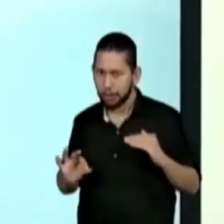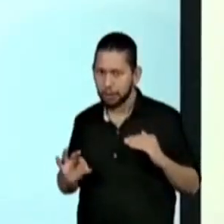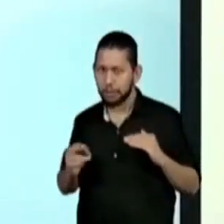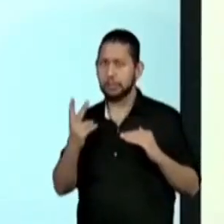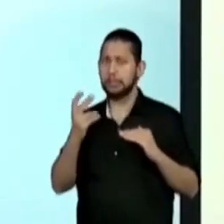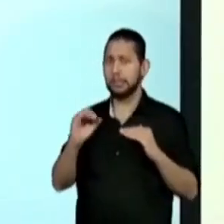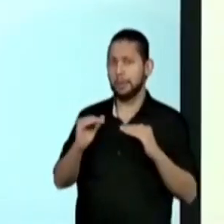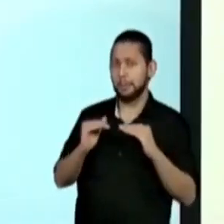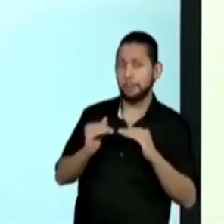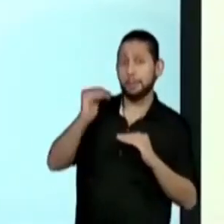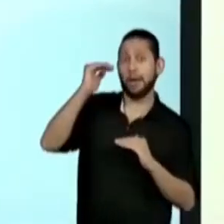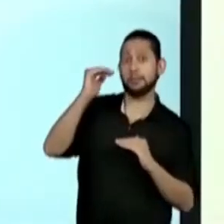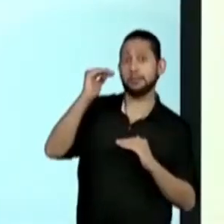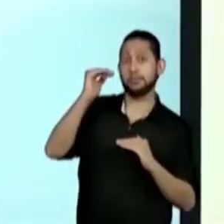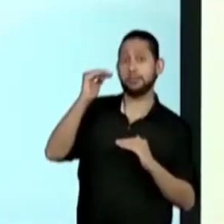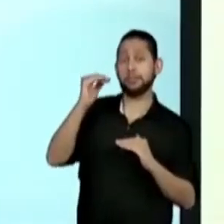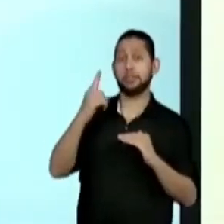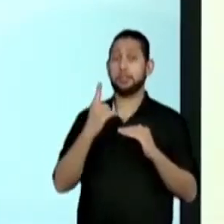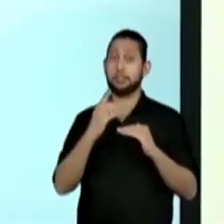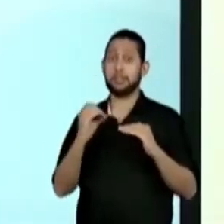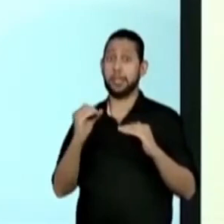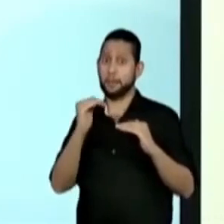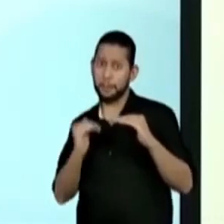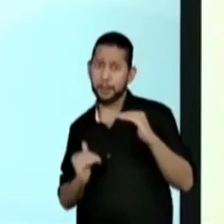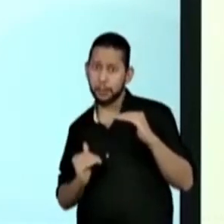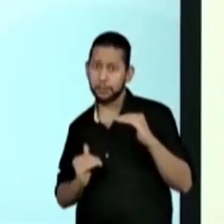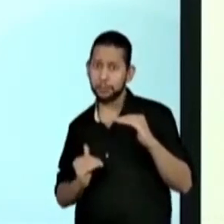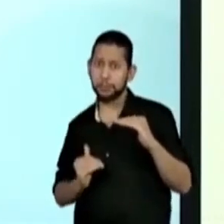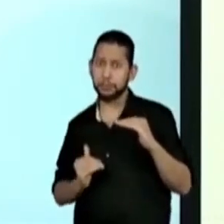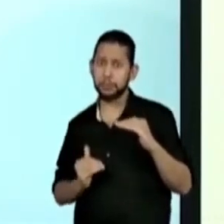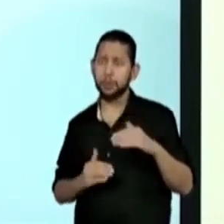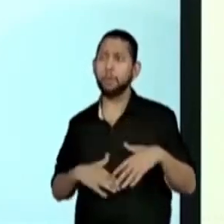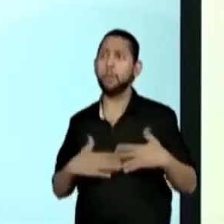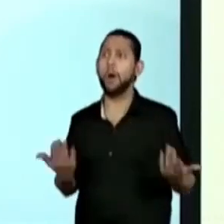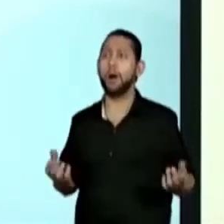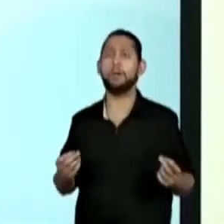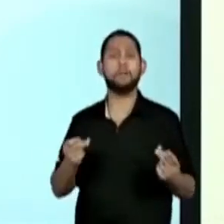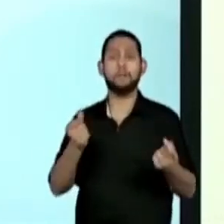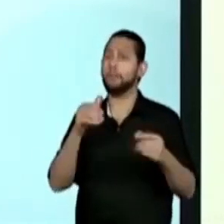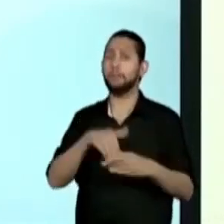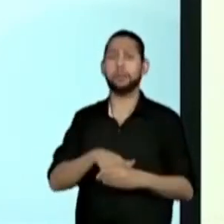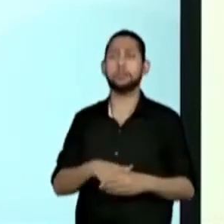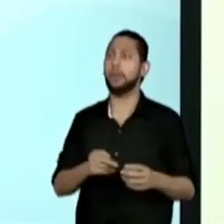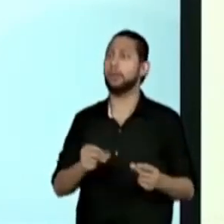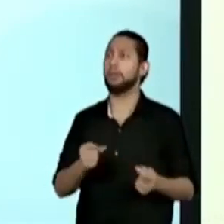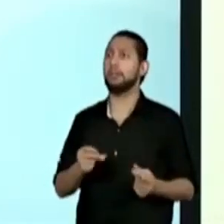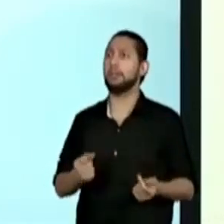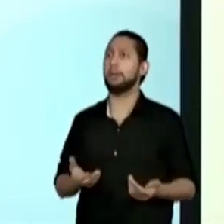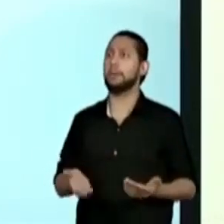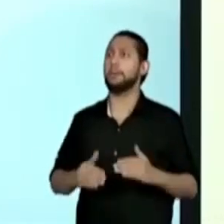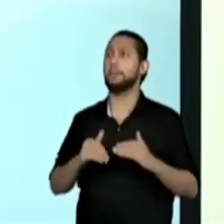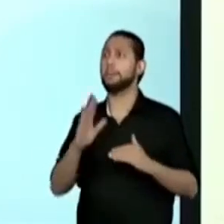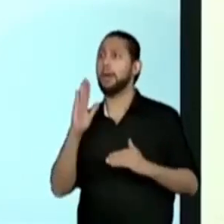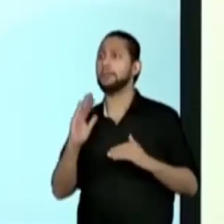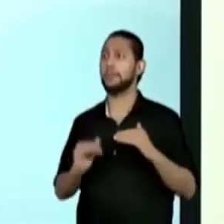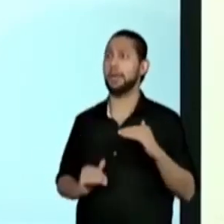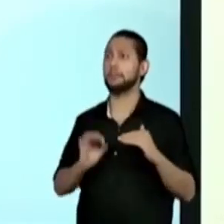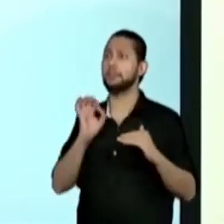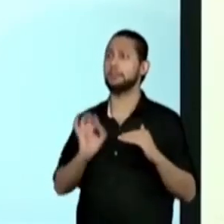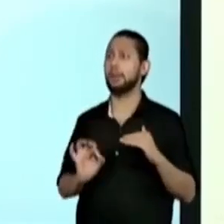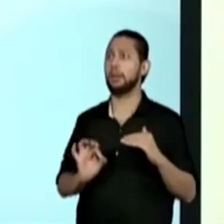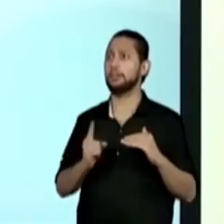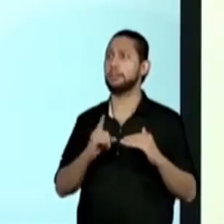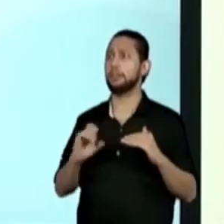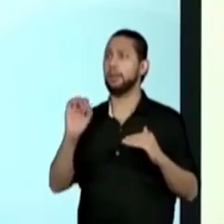100 ou menos de 100 próxima votação tá aberto vamos lá professora Luc disse